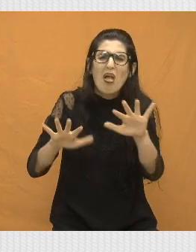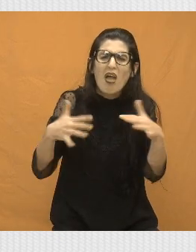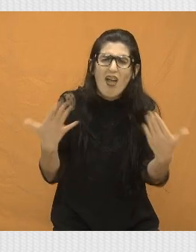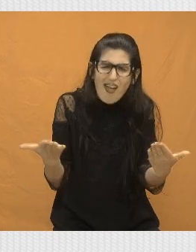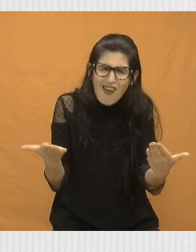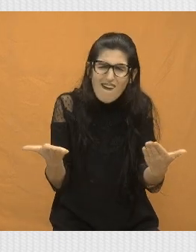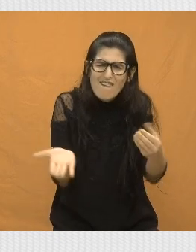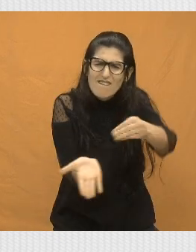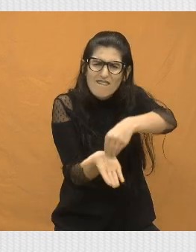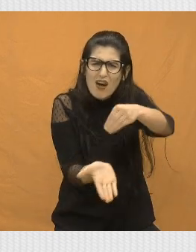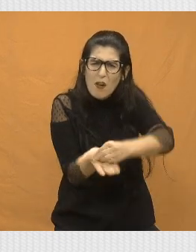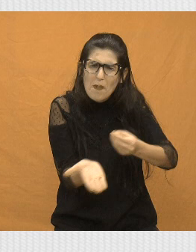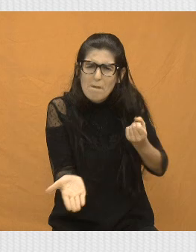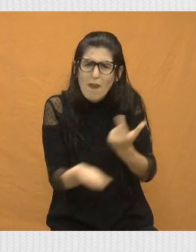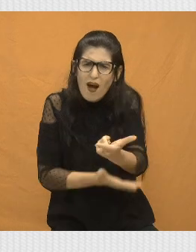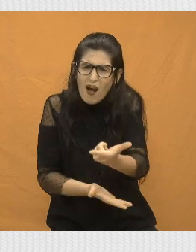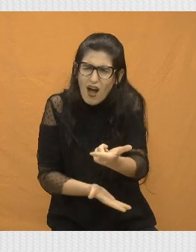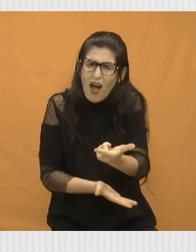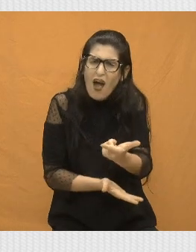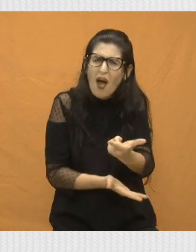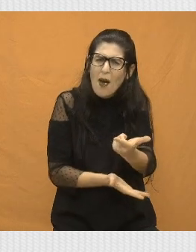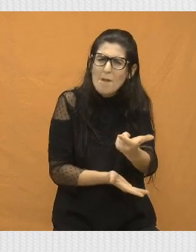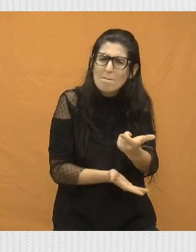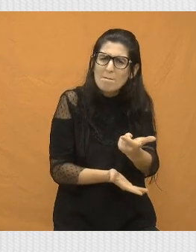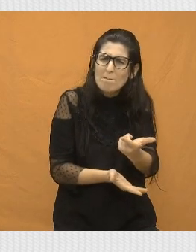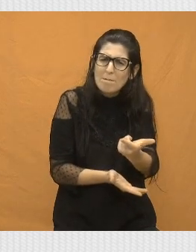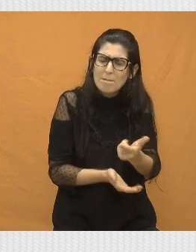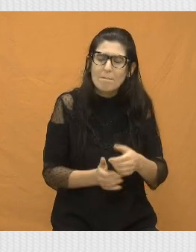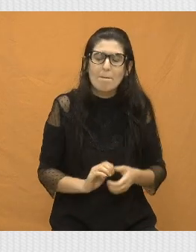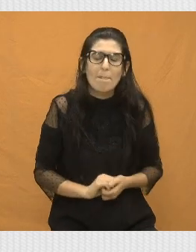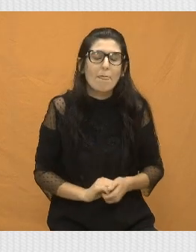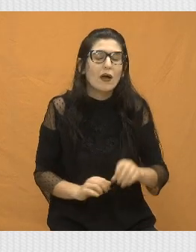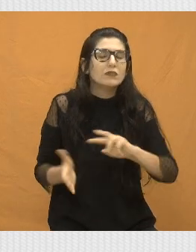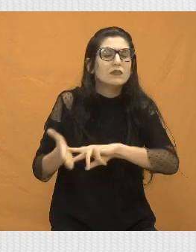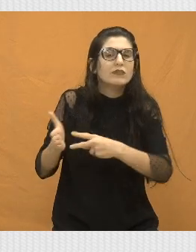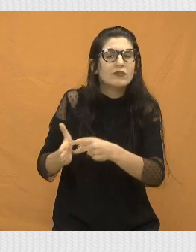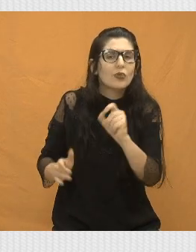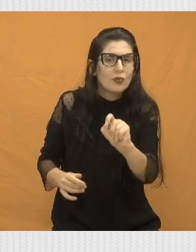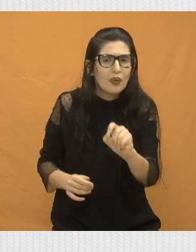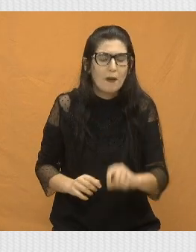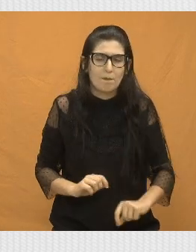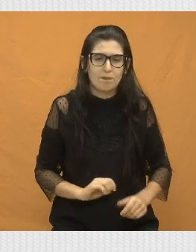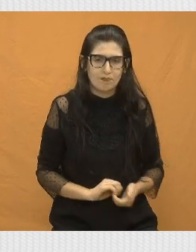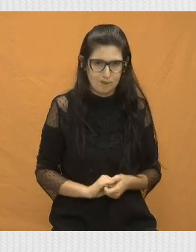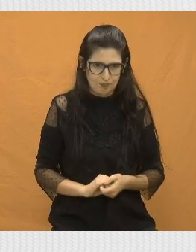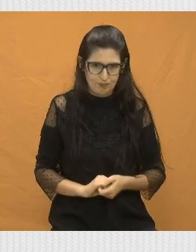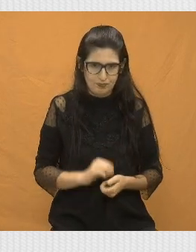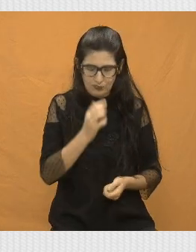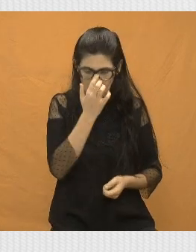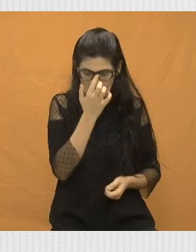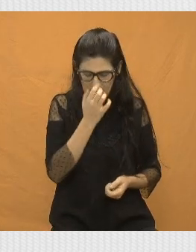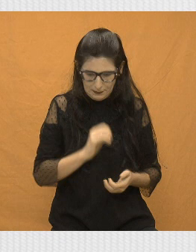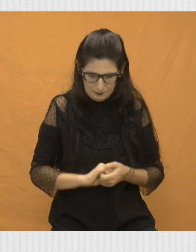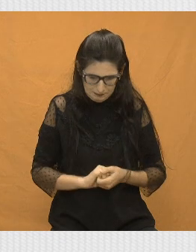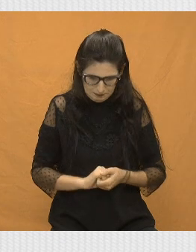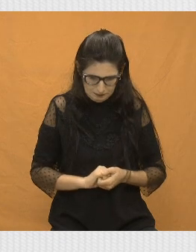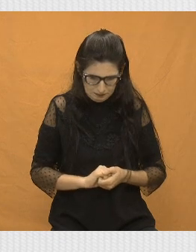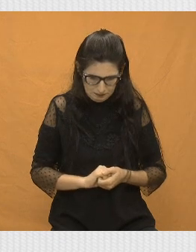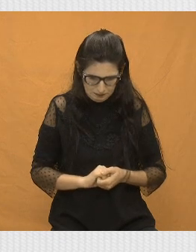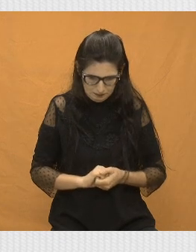a pagar processado pago? Ele nada mais é do que no encerramento do exercício do ano